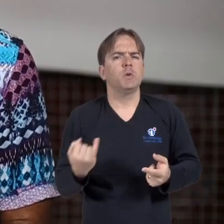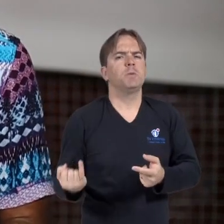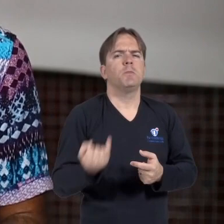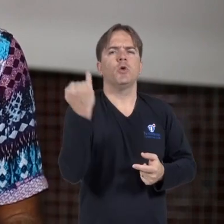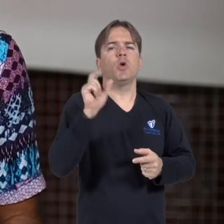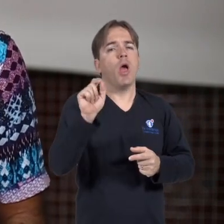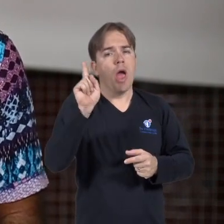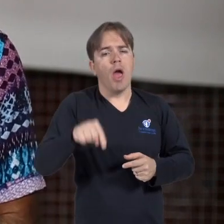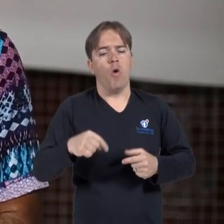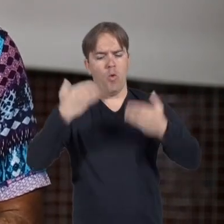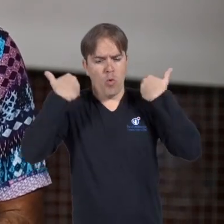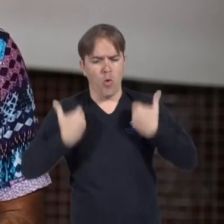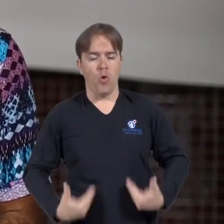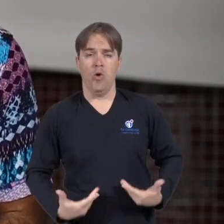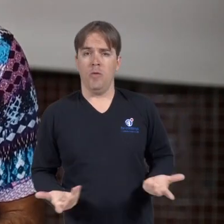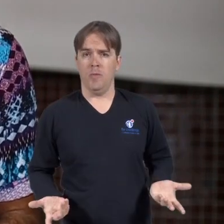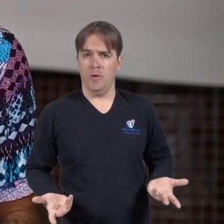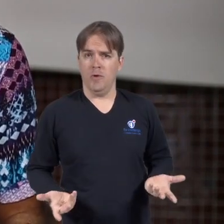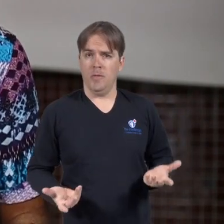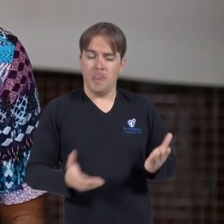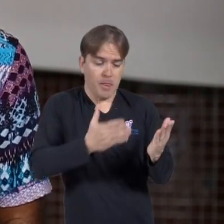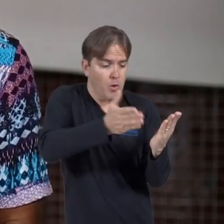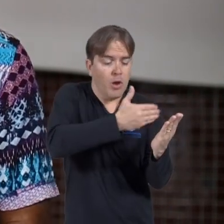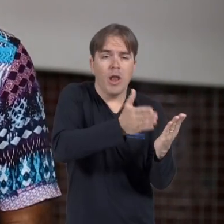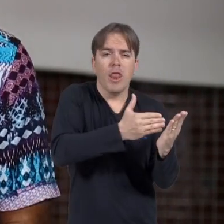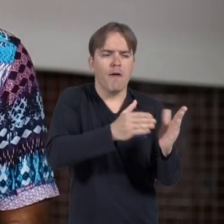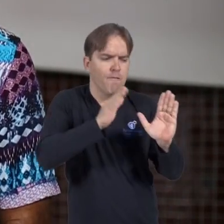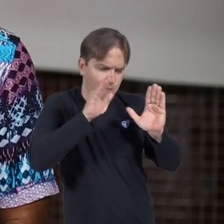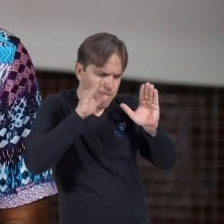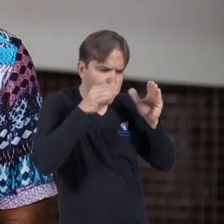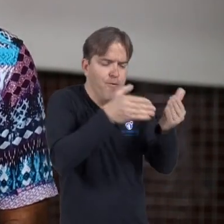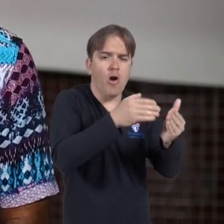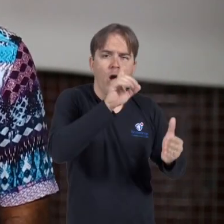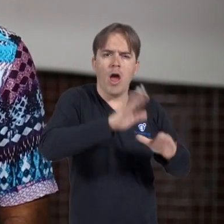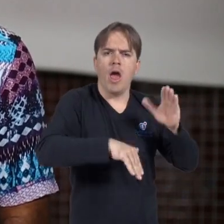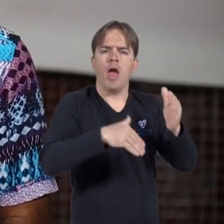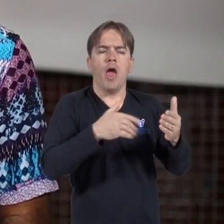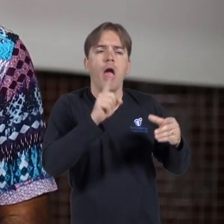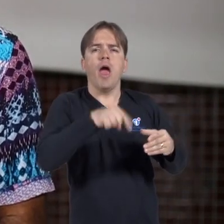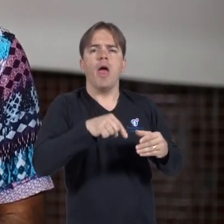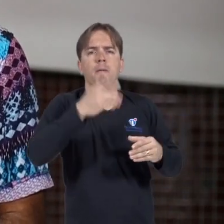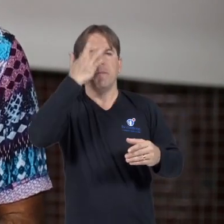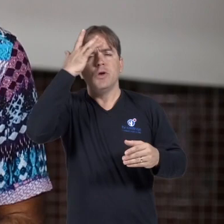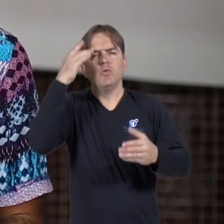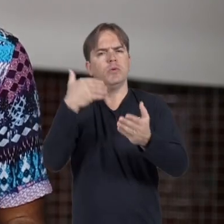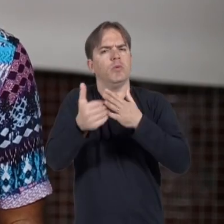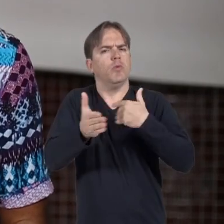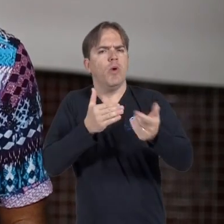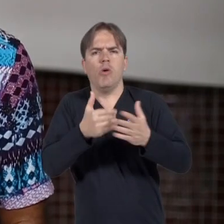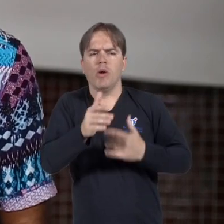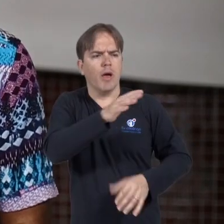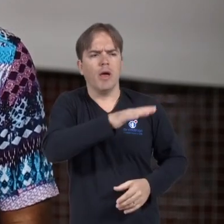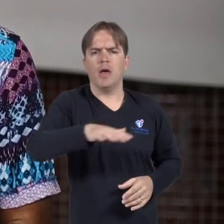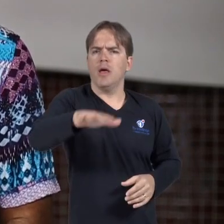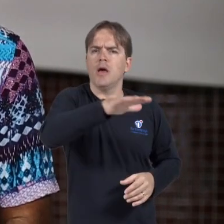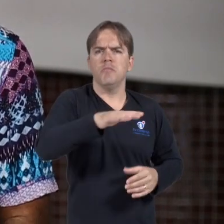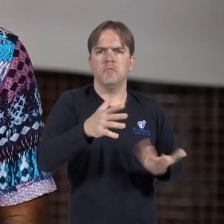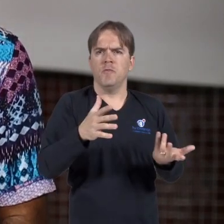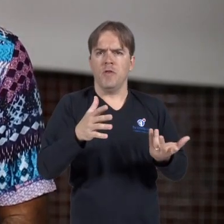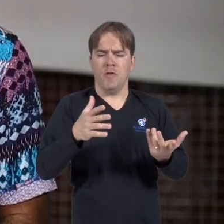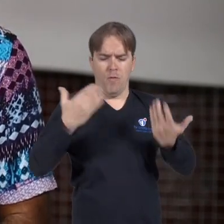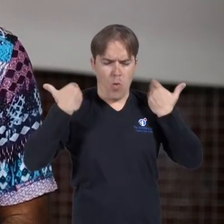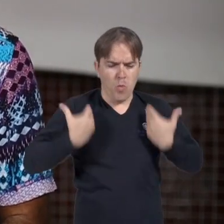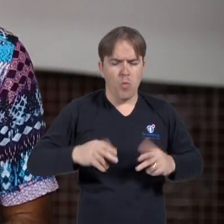corpo. O público-alvo do livro, na verdade, são todas as pessoas interessadas no campo da formação humana,